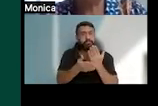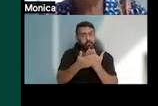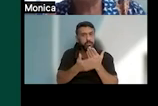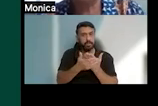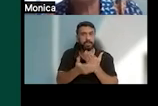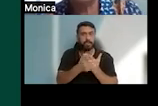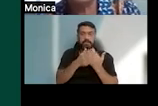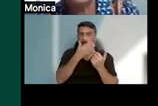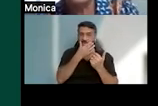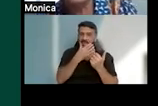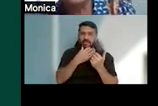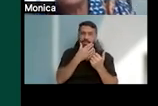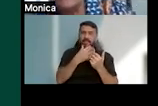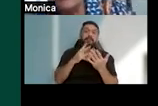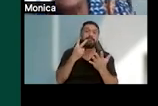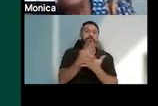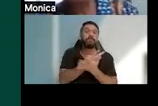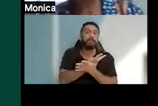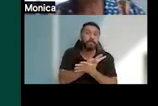coisas poderiam levar a